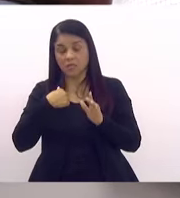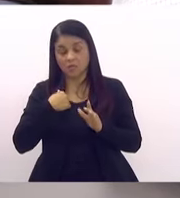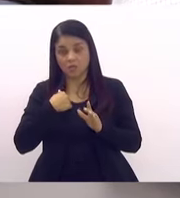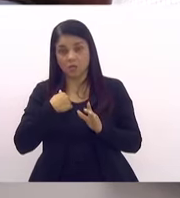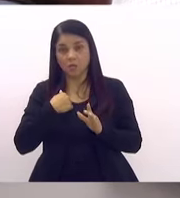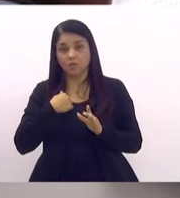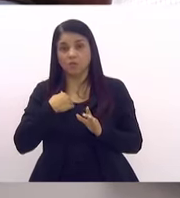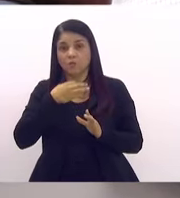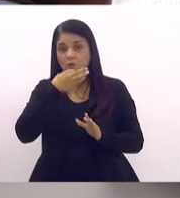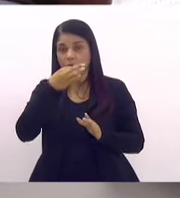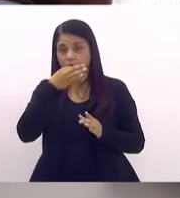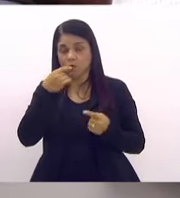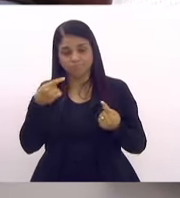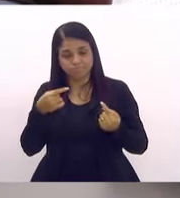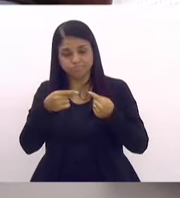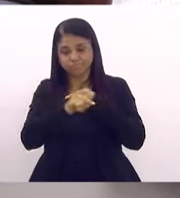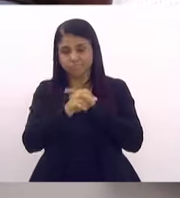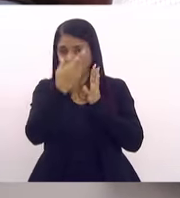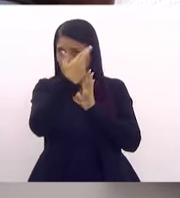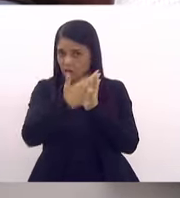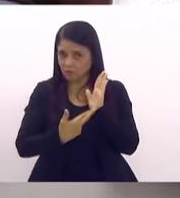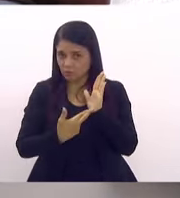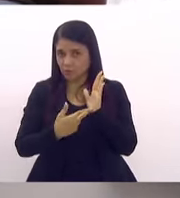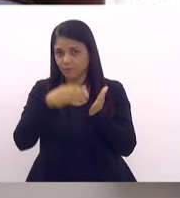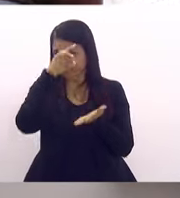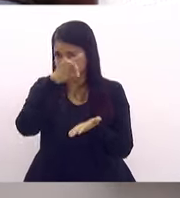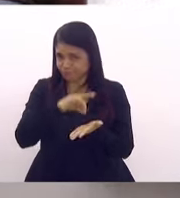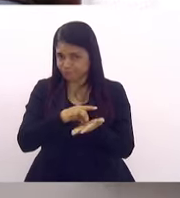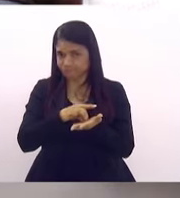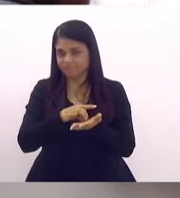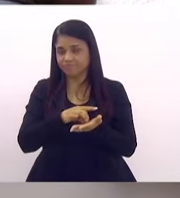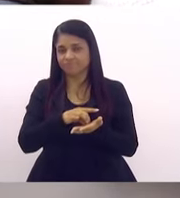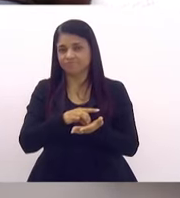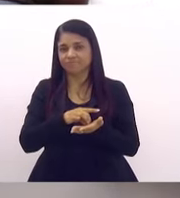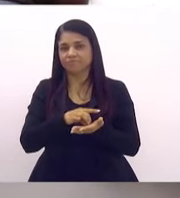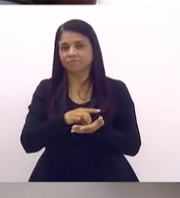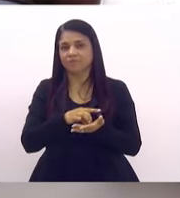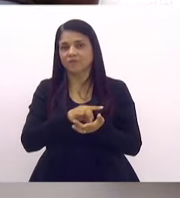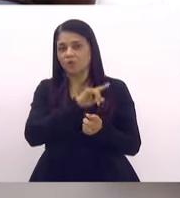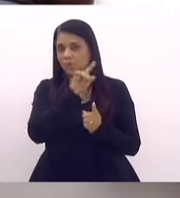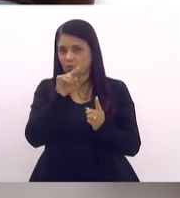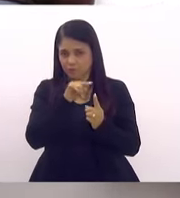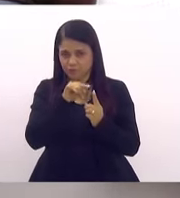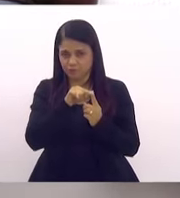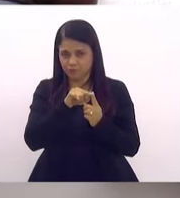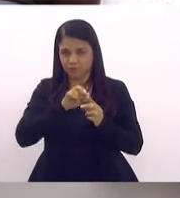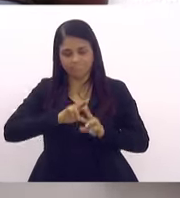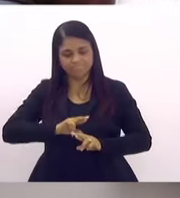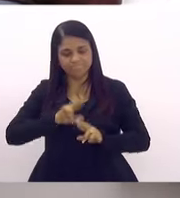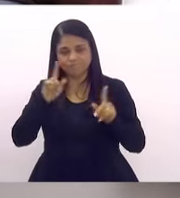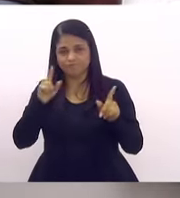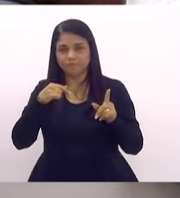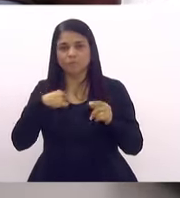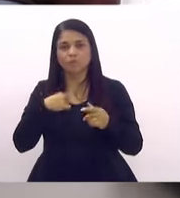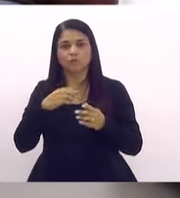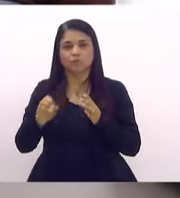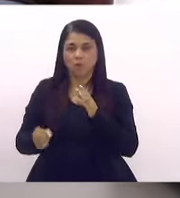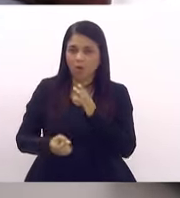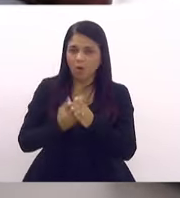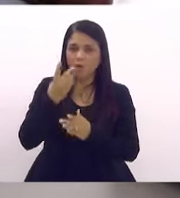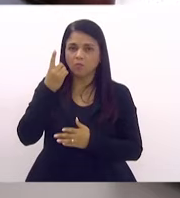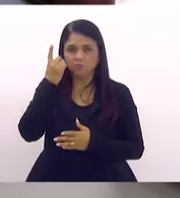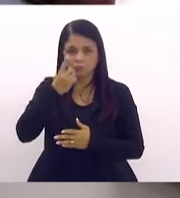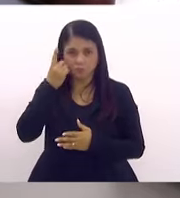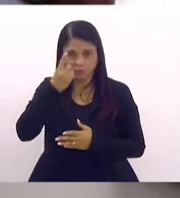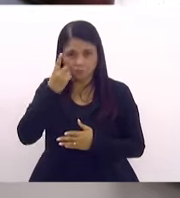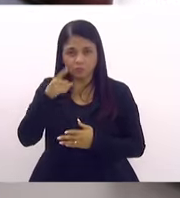o relatório original, desfigura a intenção pelo menos a intenção do autor e a que foi